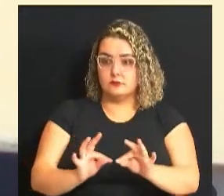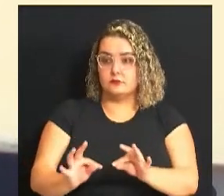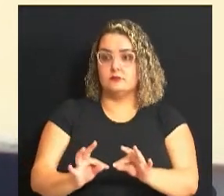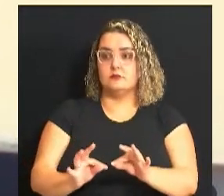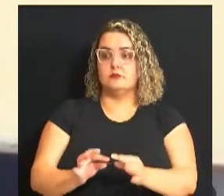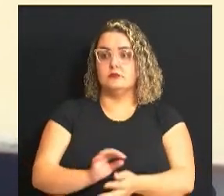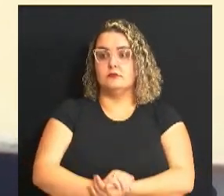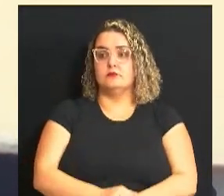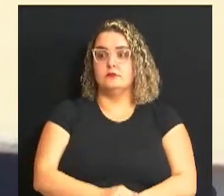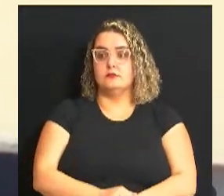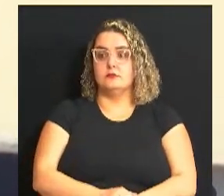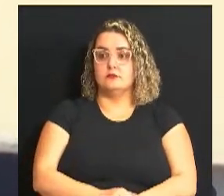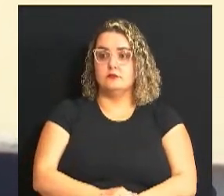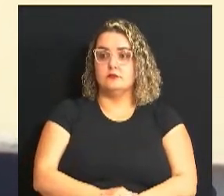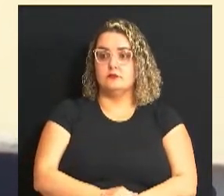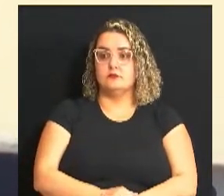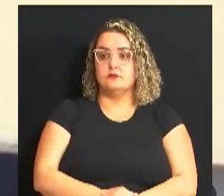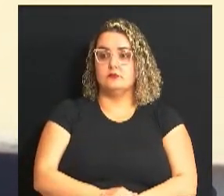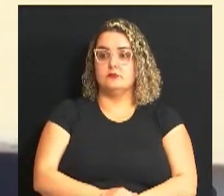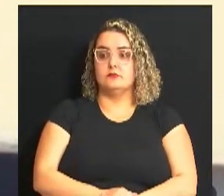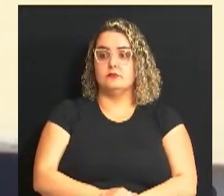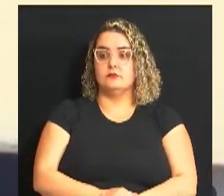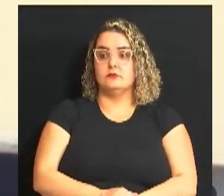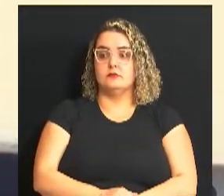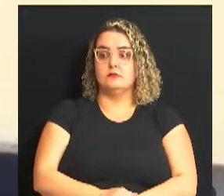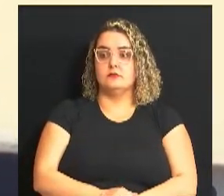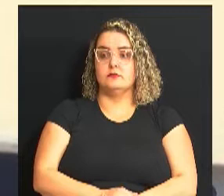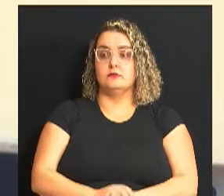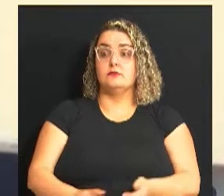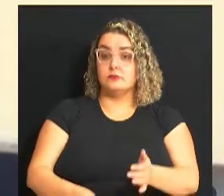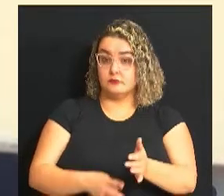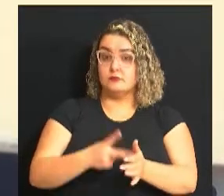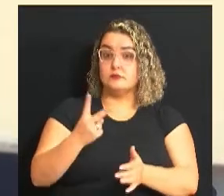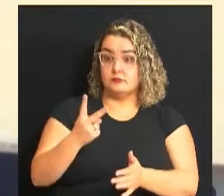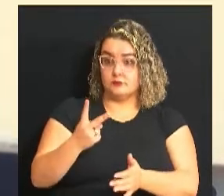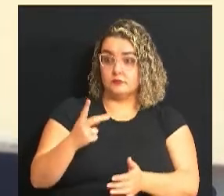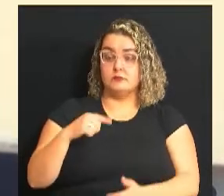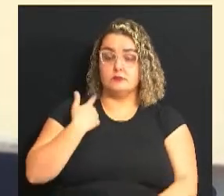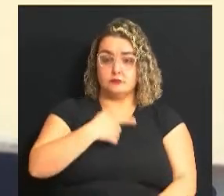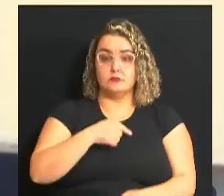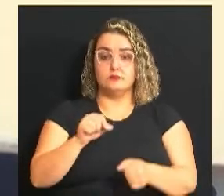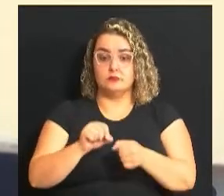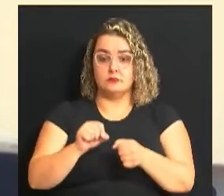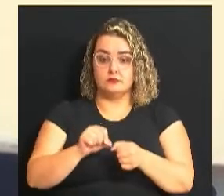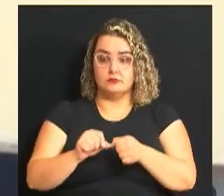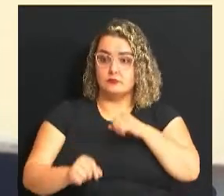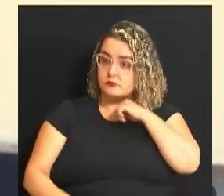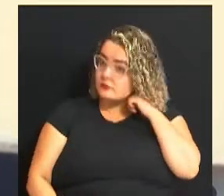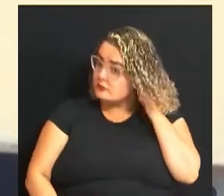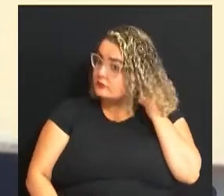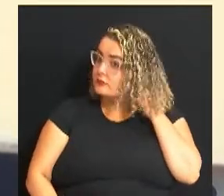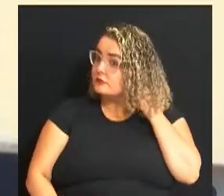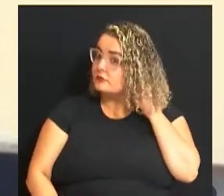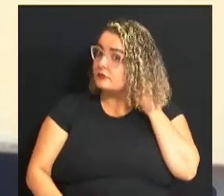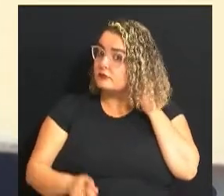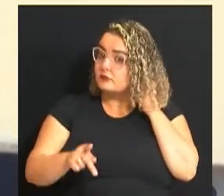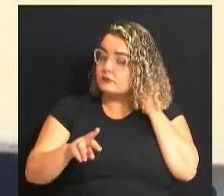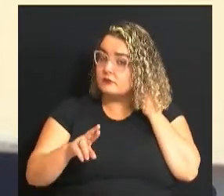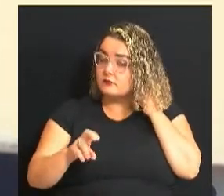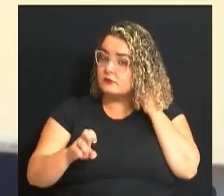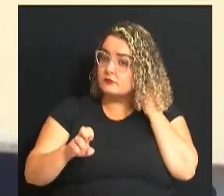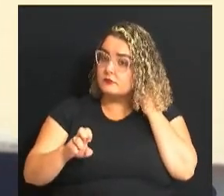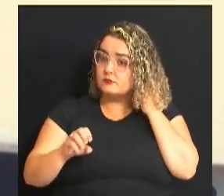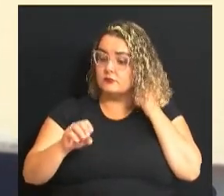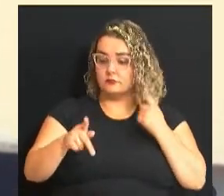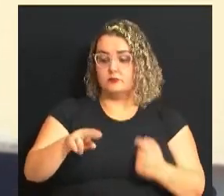Tá? Essa é a segunda, já que nós estamos fazendo, porque já teve o PRORegen 1, que foi muito